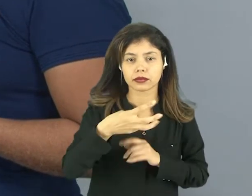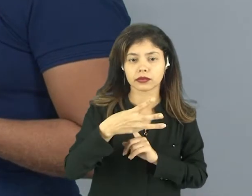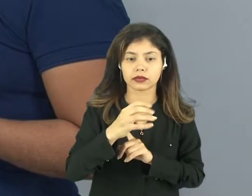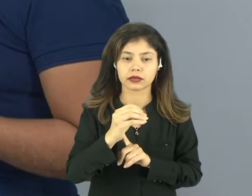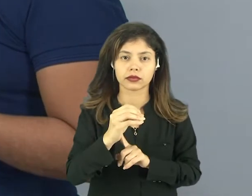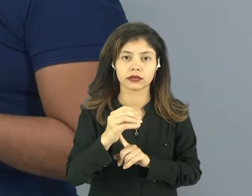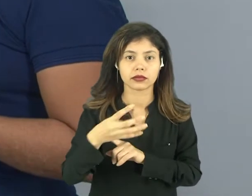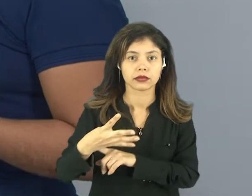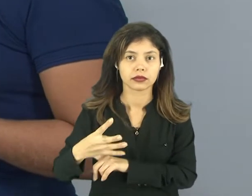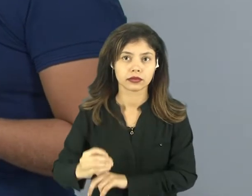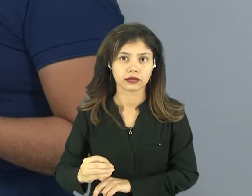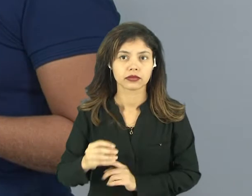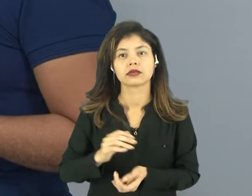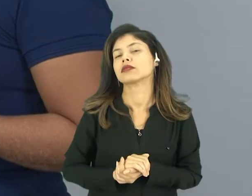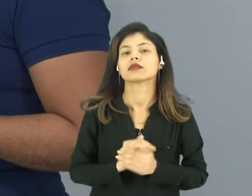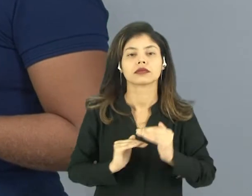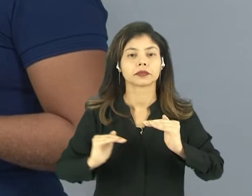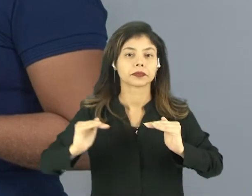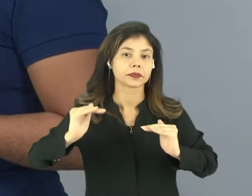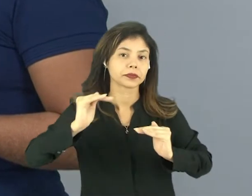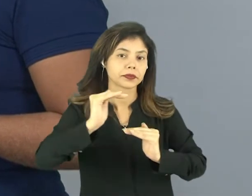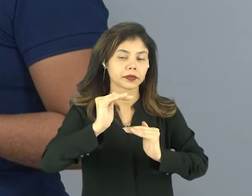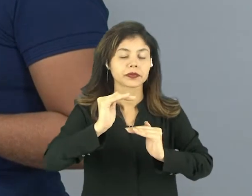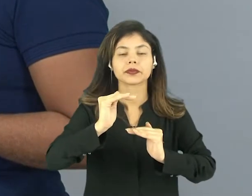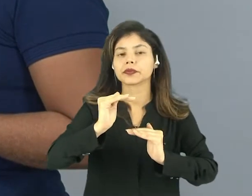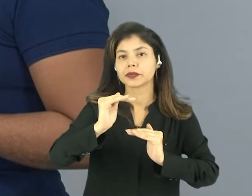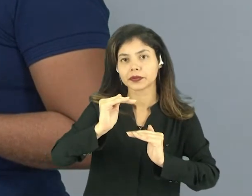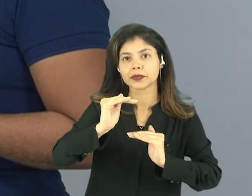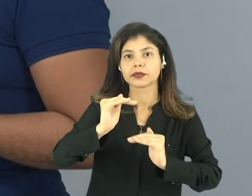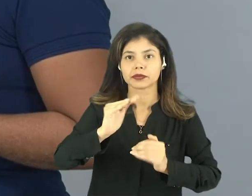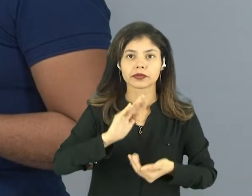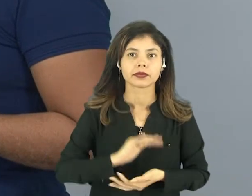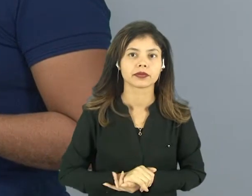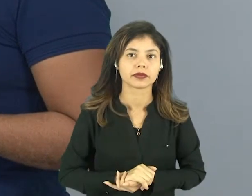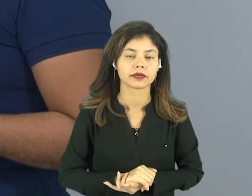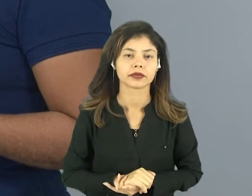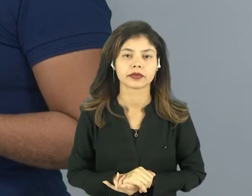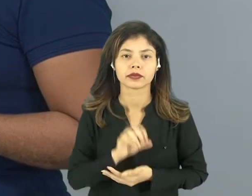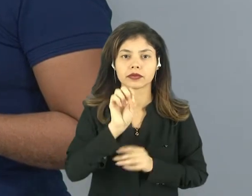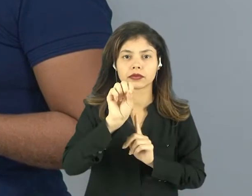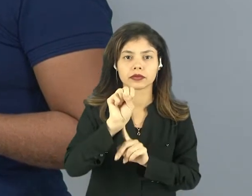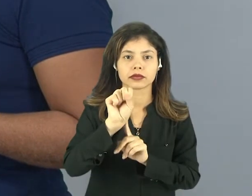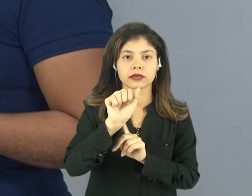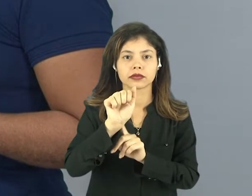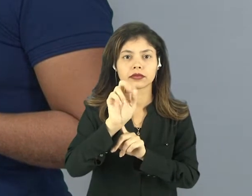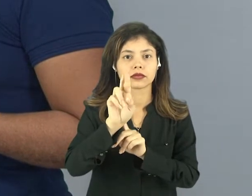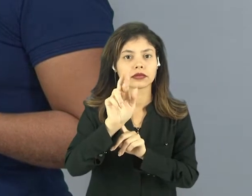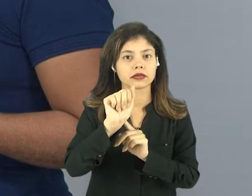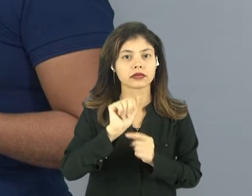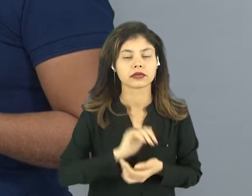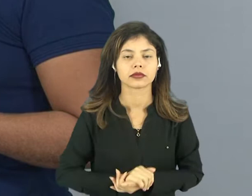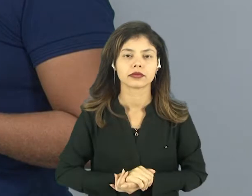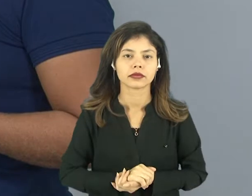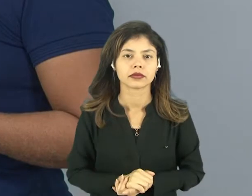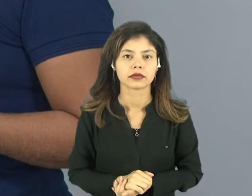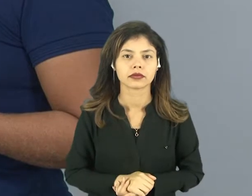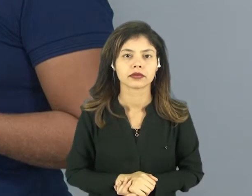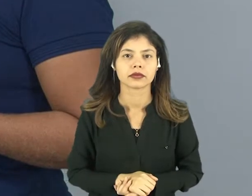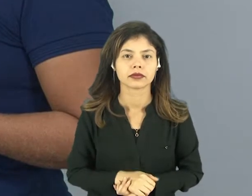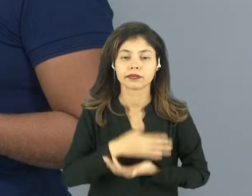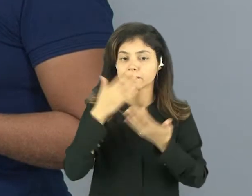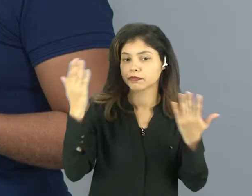que foi, mas foi acima do que a Sara, certinho? Então, nós